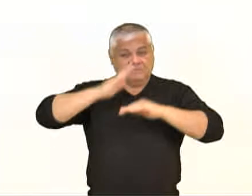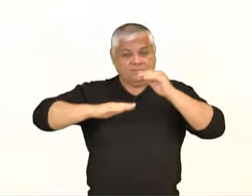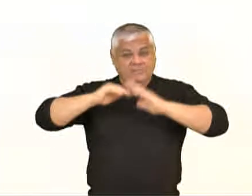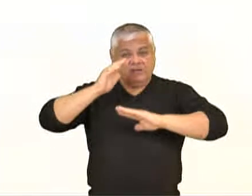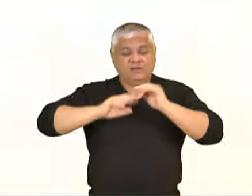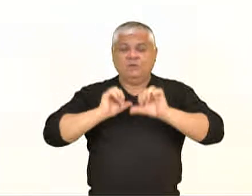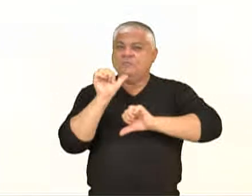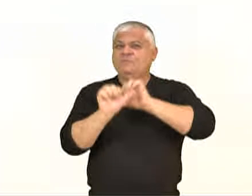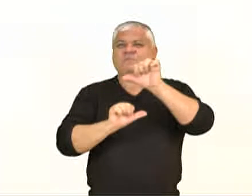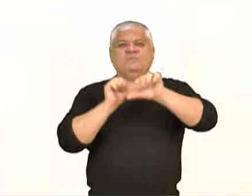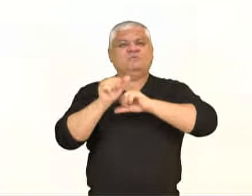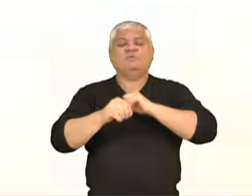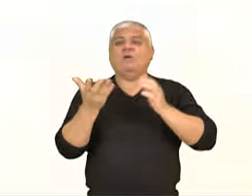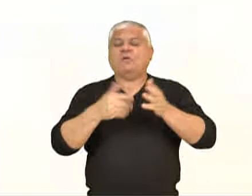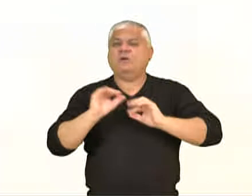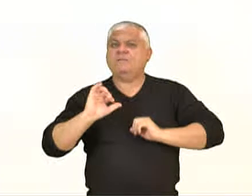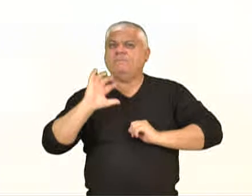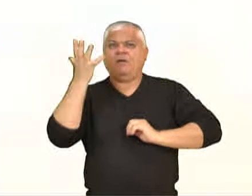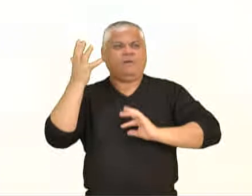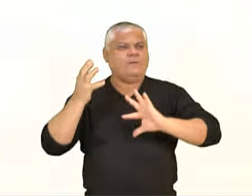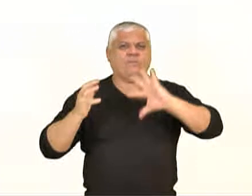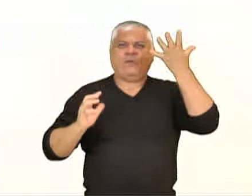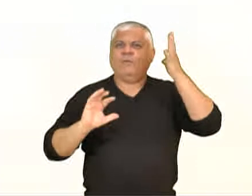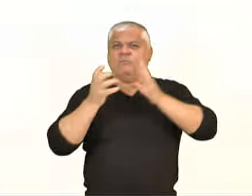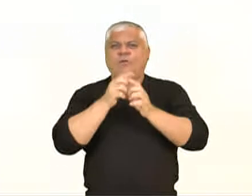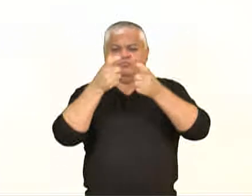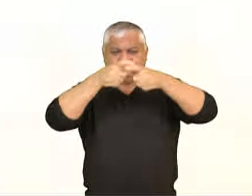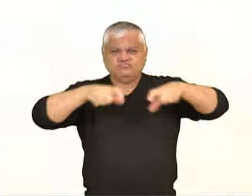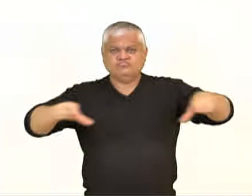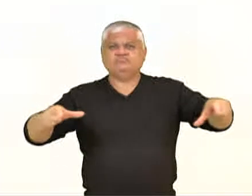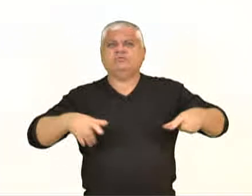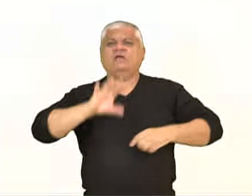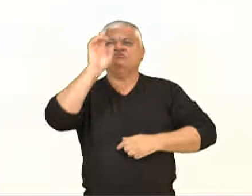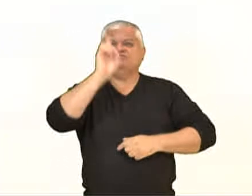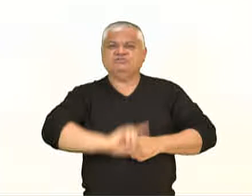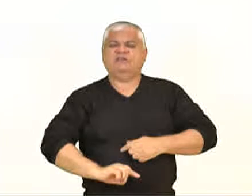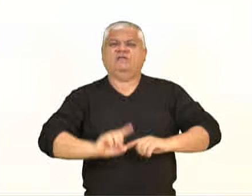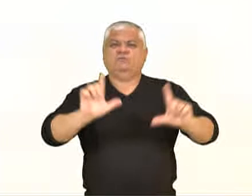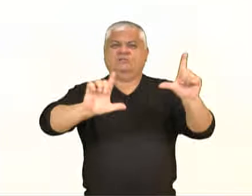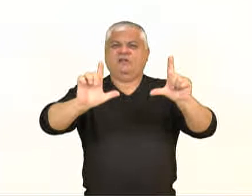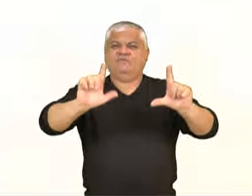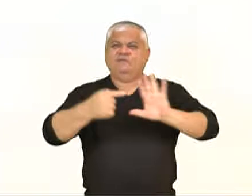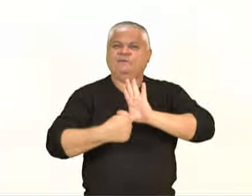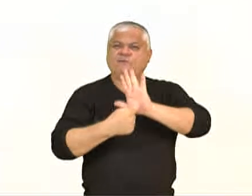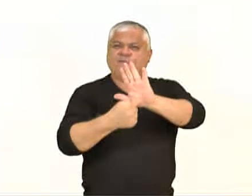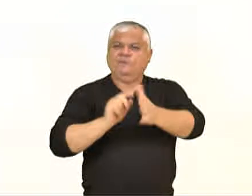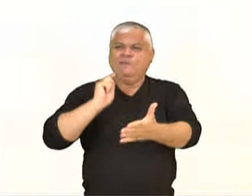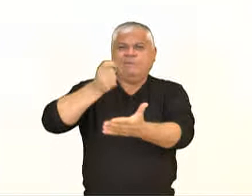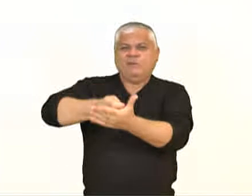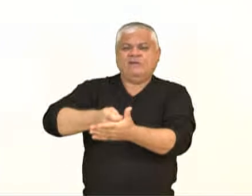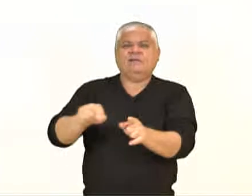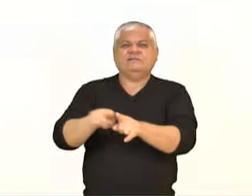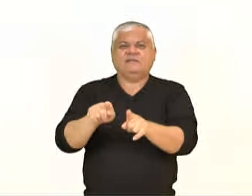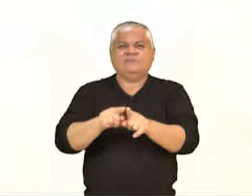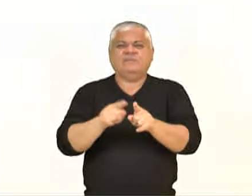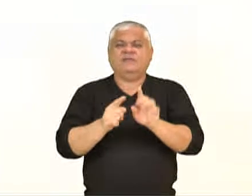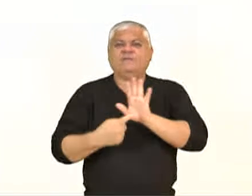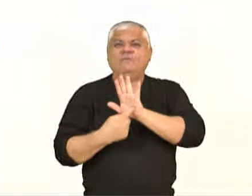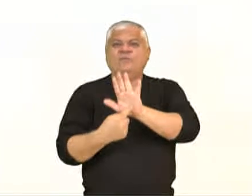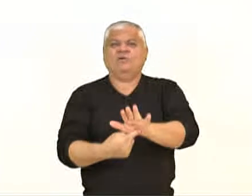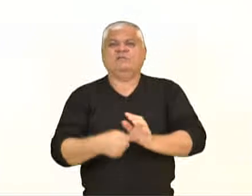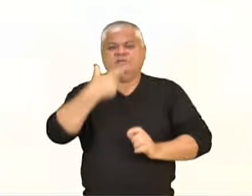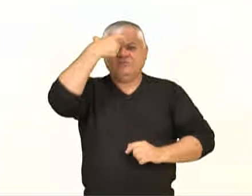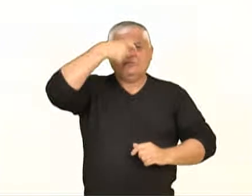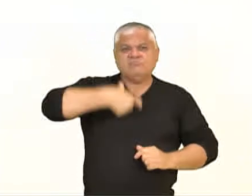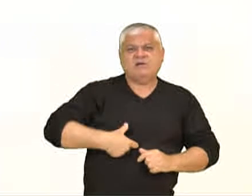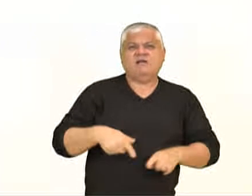dos grandes eventos e dos grandes negócios, inclusive dos direitos de transmissão pela TV e do direito de imagem. Do amor